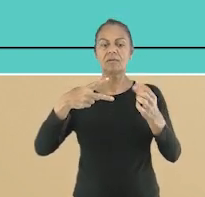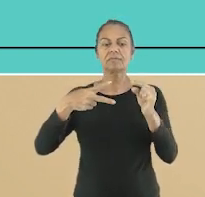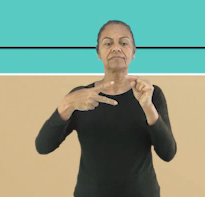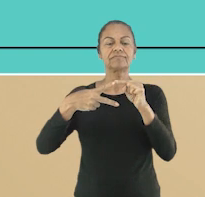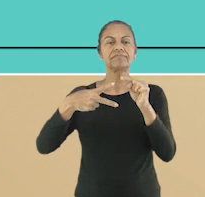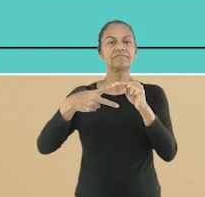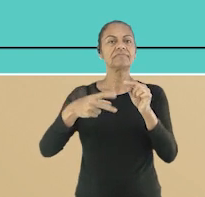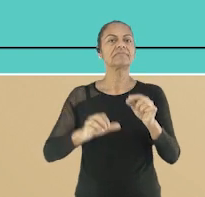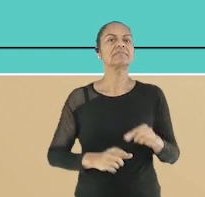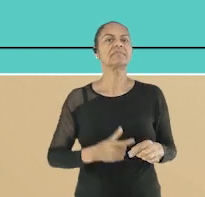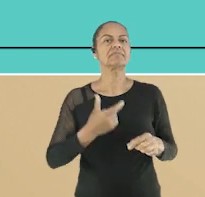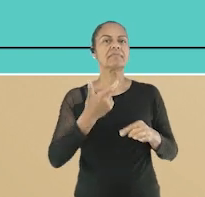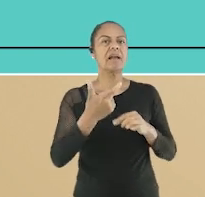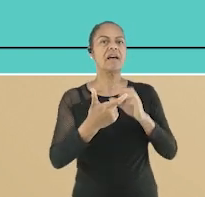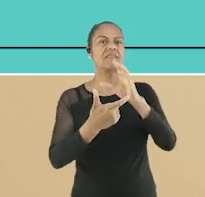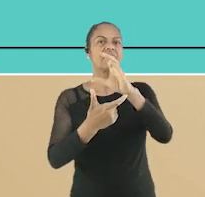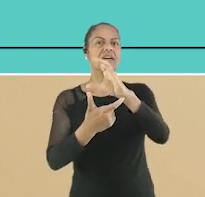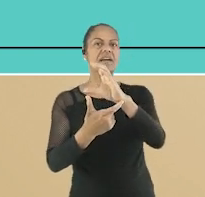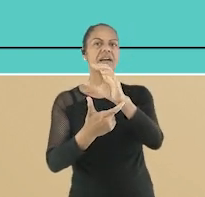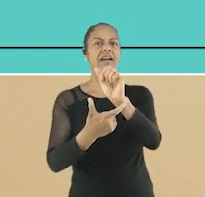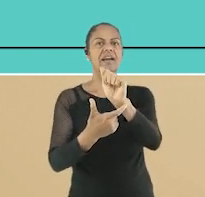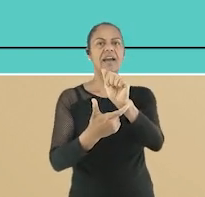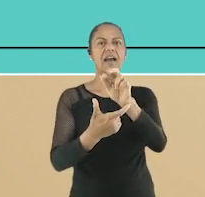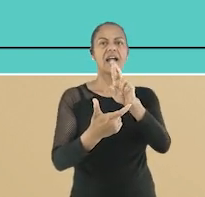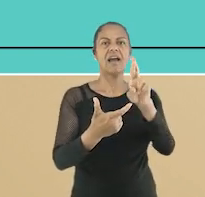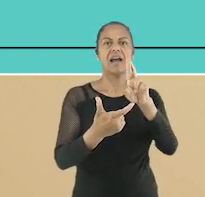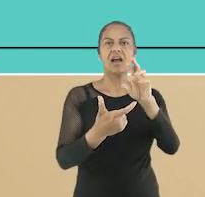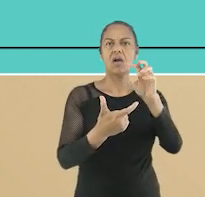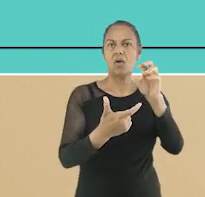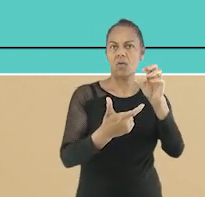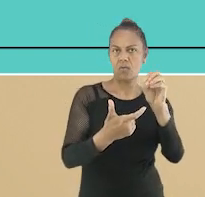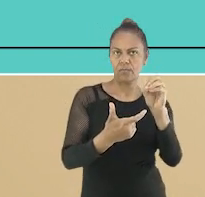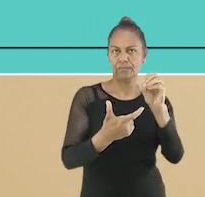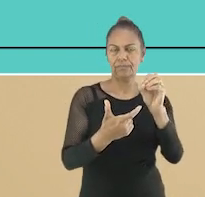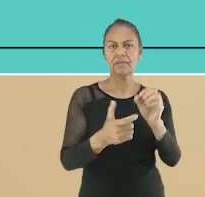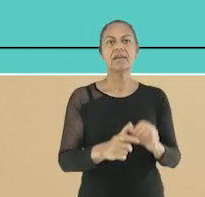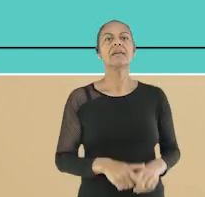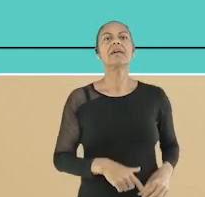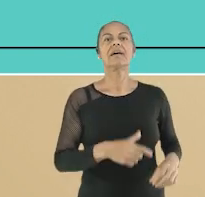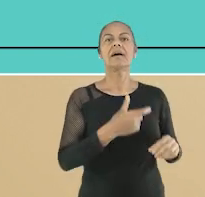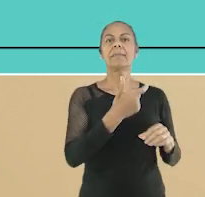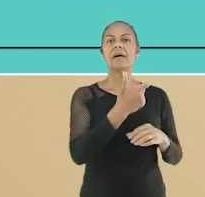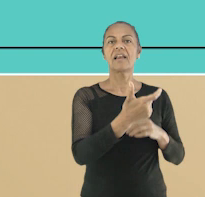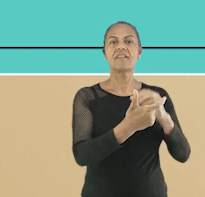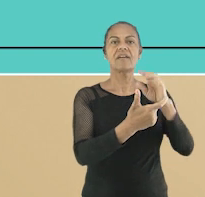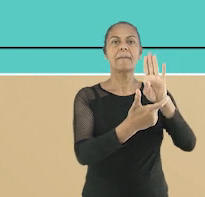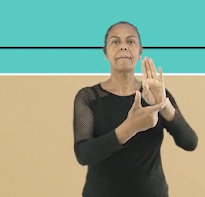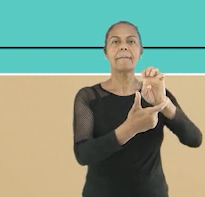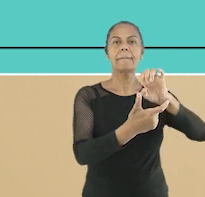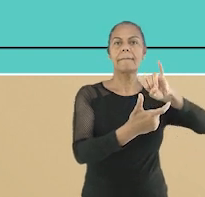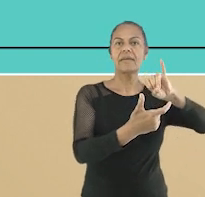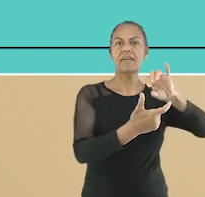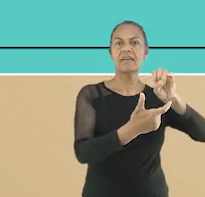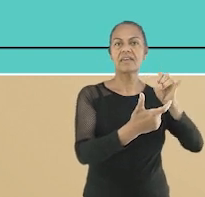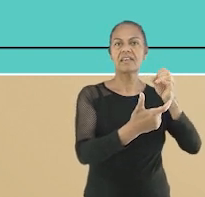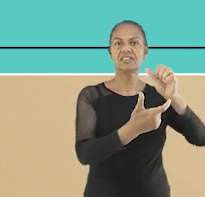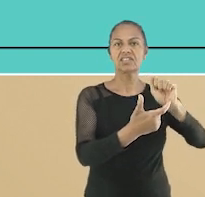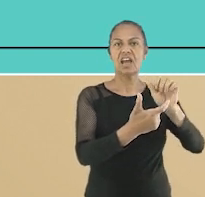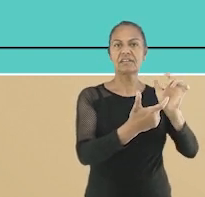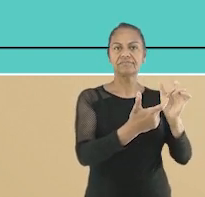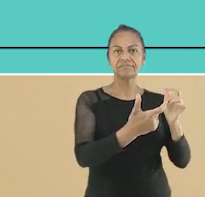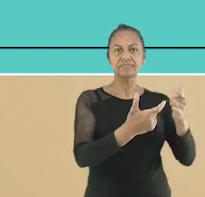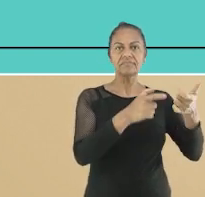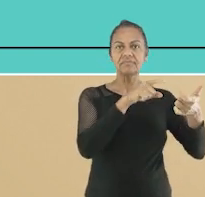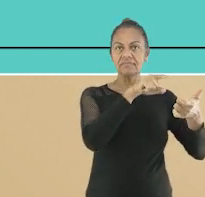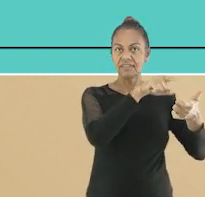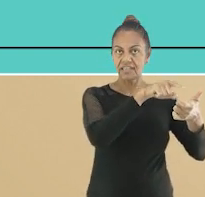as palavras carro e beija-flor. Veja só, no primeiro caso, o substantivo